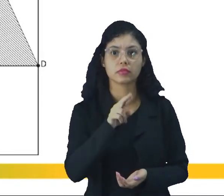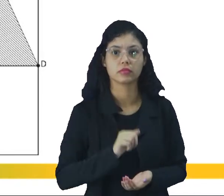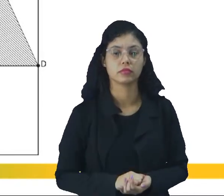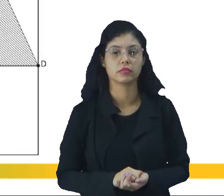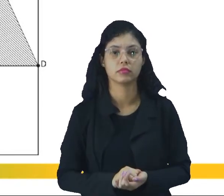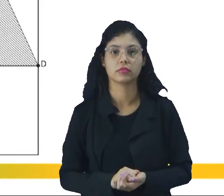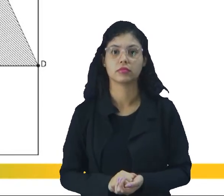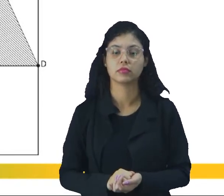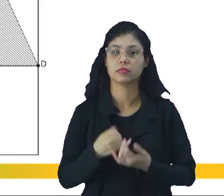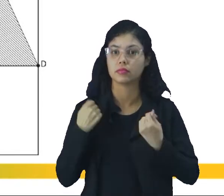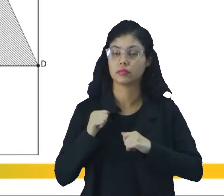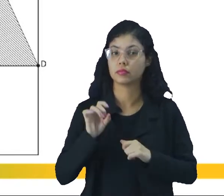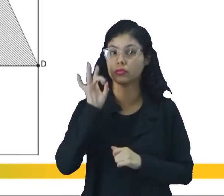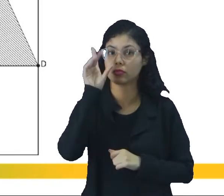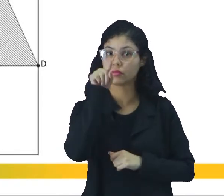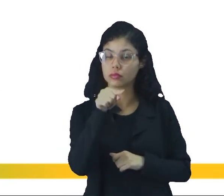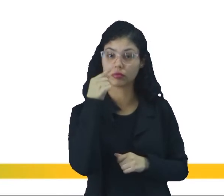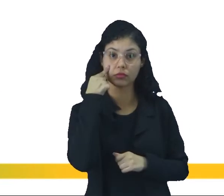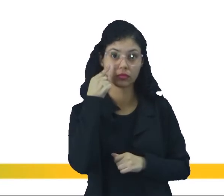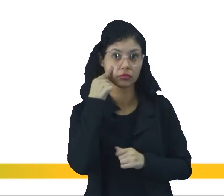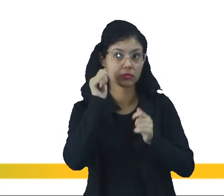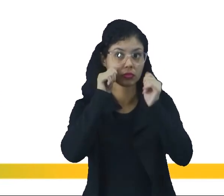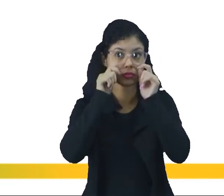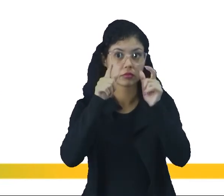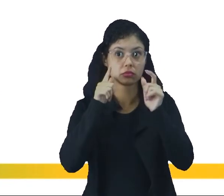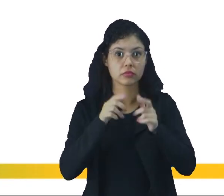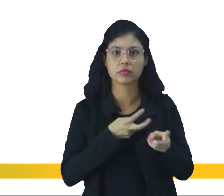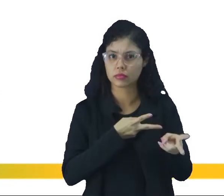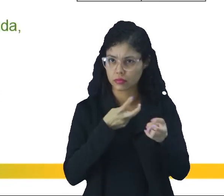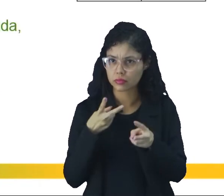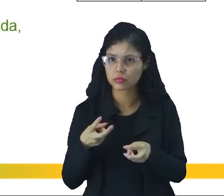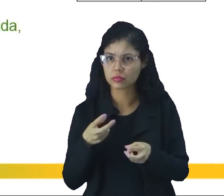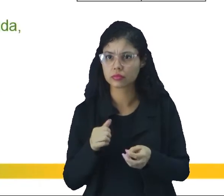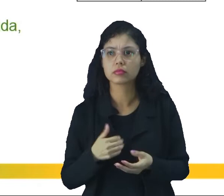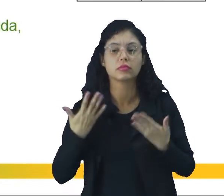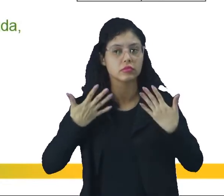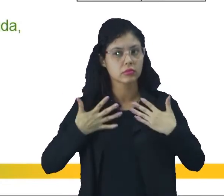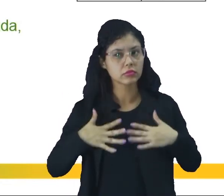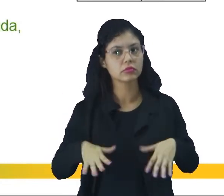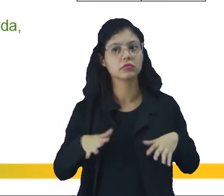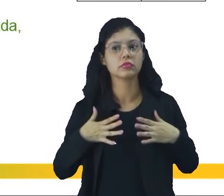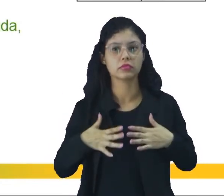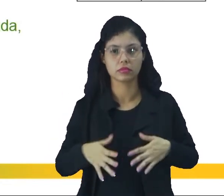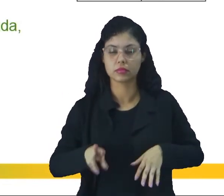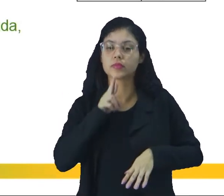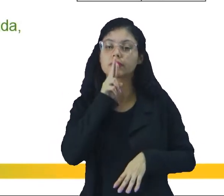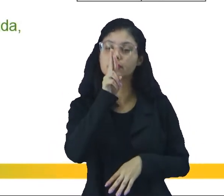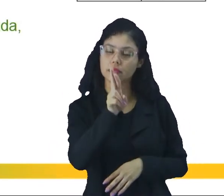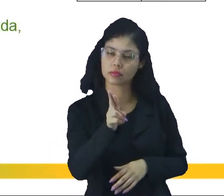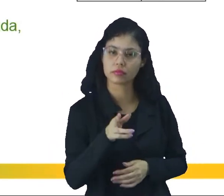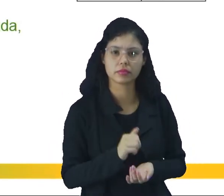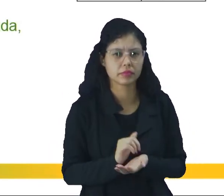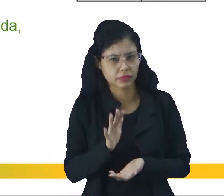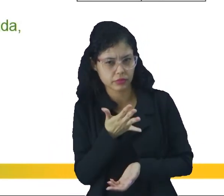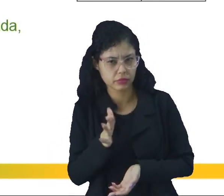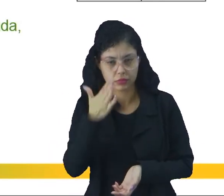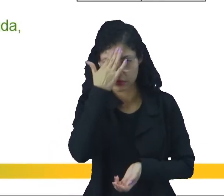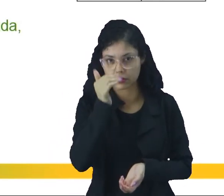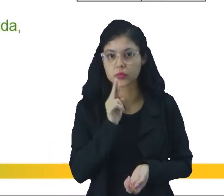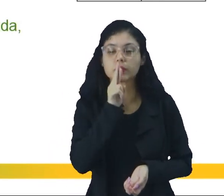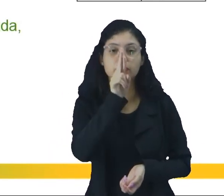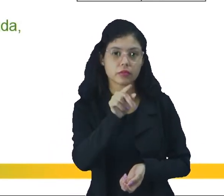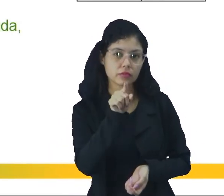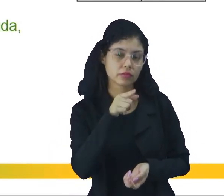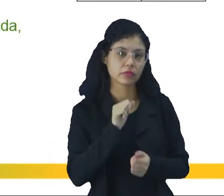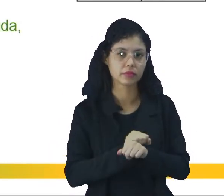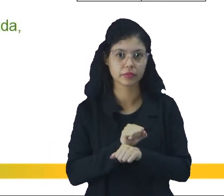resposta. Depende só de você prestar atenção. Perceberam? Com calma a gente vai conseguir ter a noção dos resultados